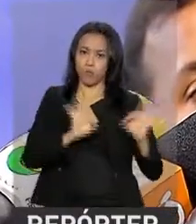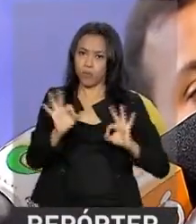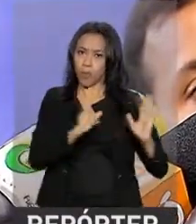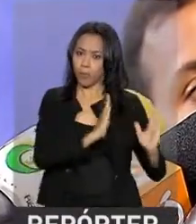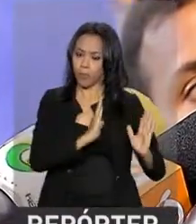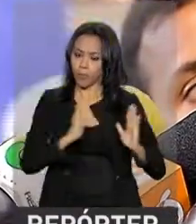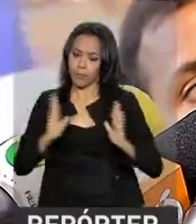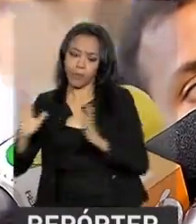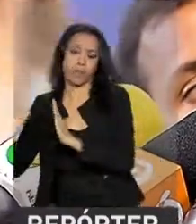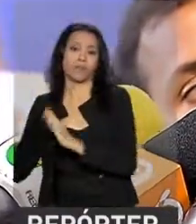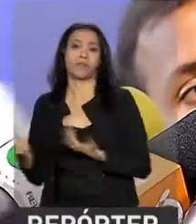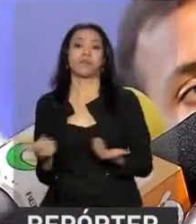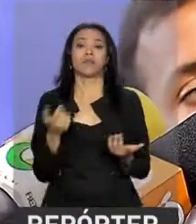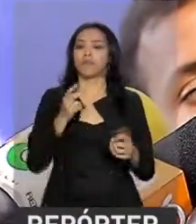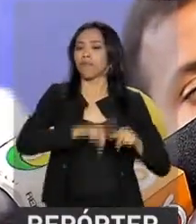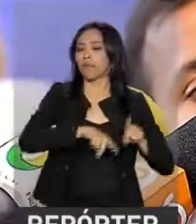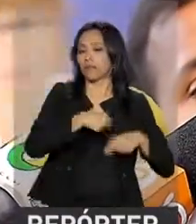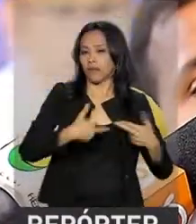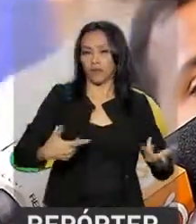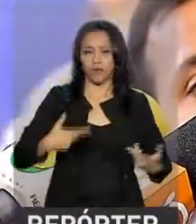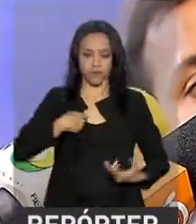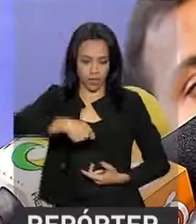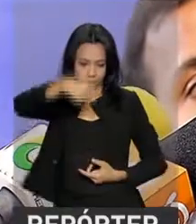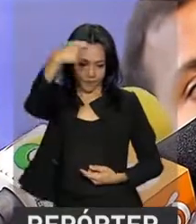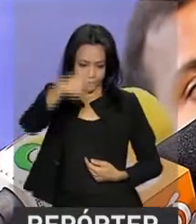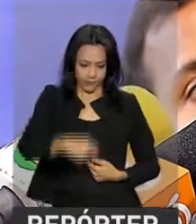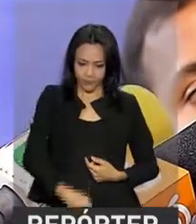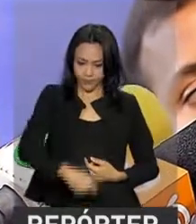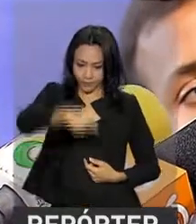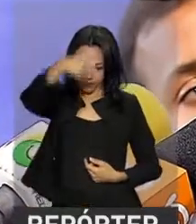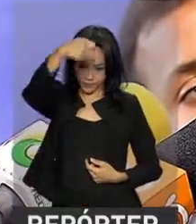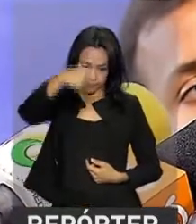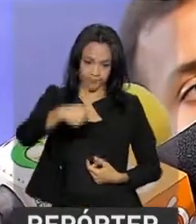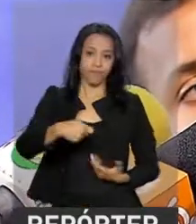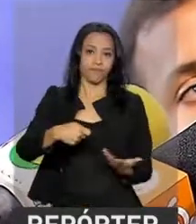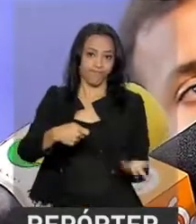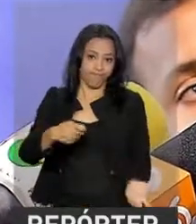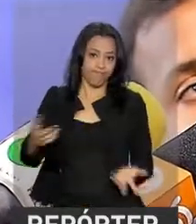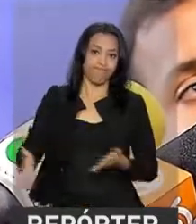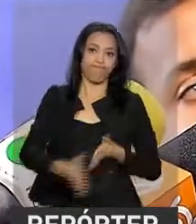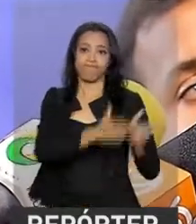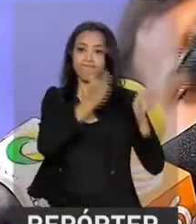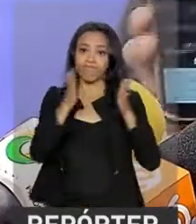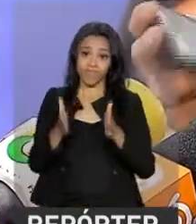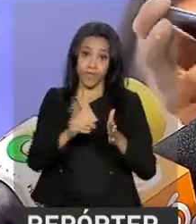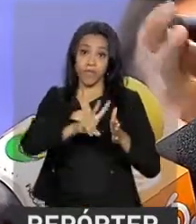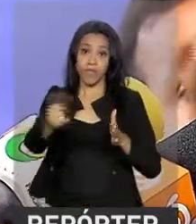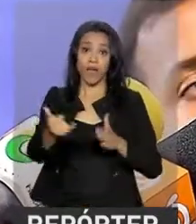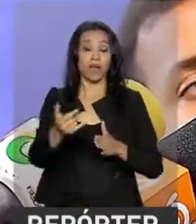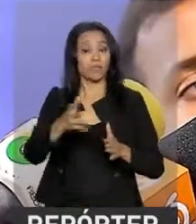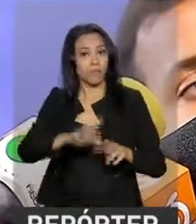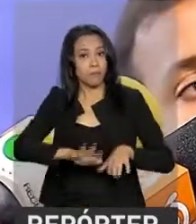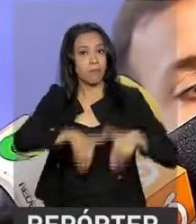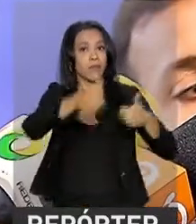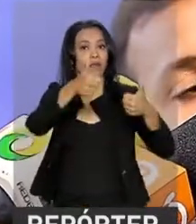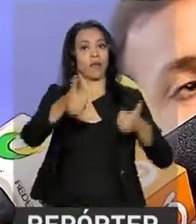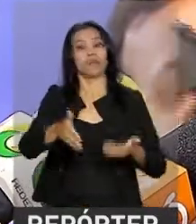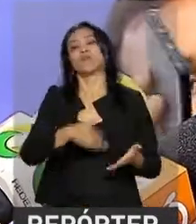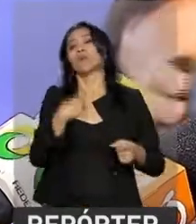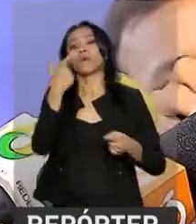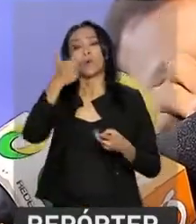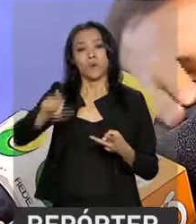inclusive a de equipamentos por exemplo para de detecção de ponto eletrônico é que vai ser aprimorado a